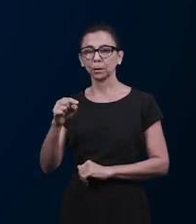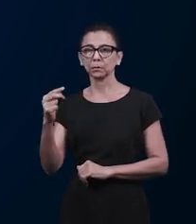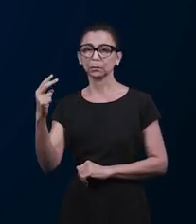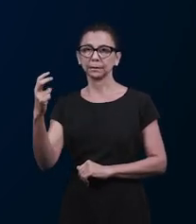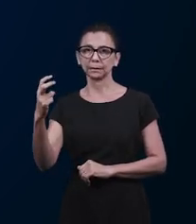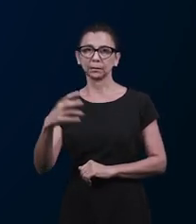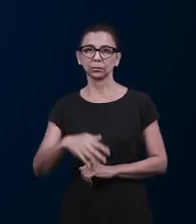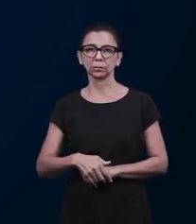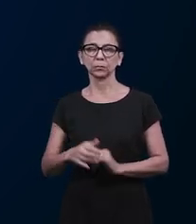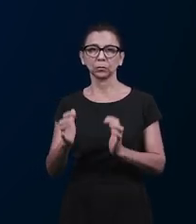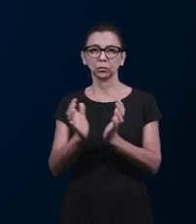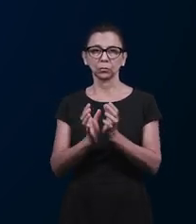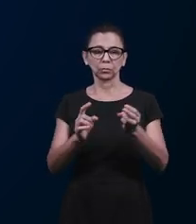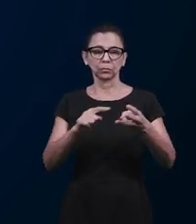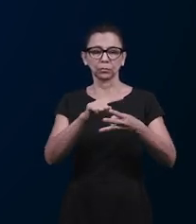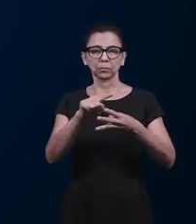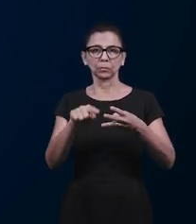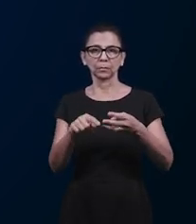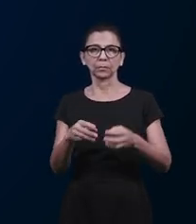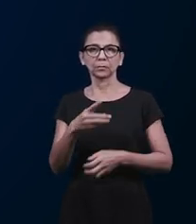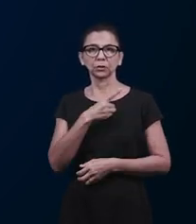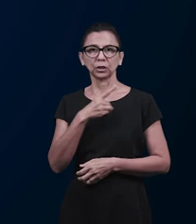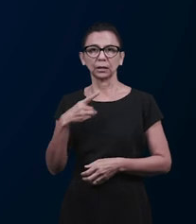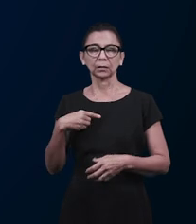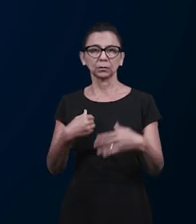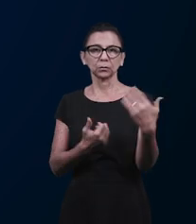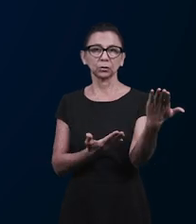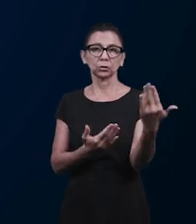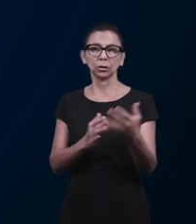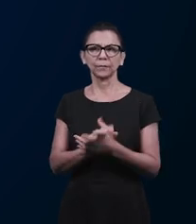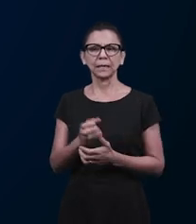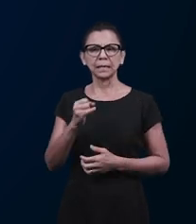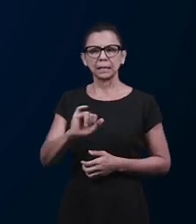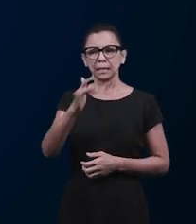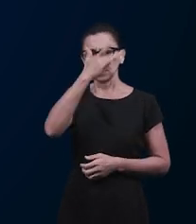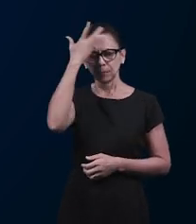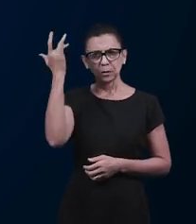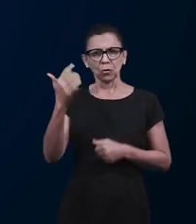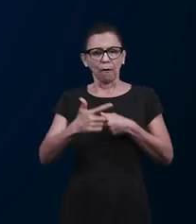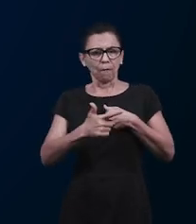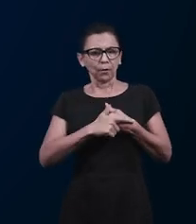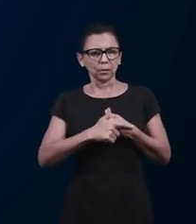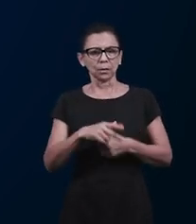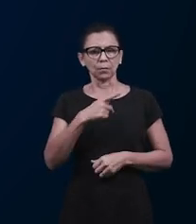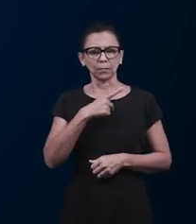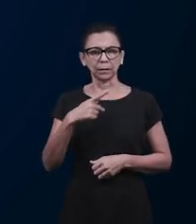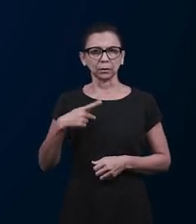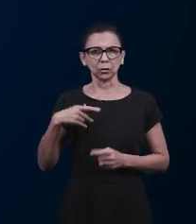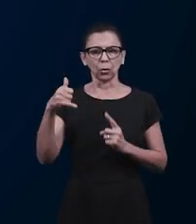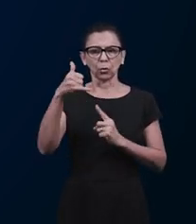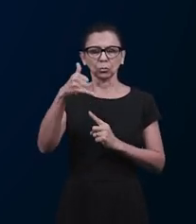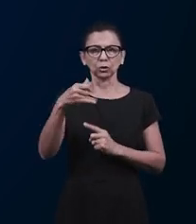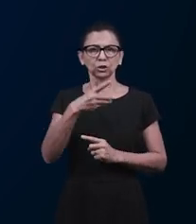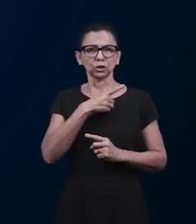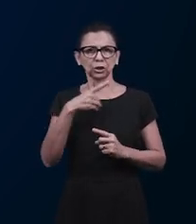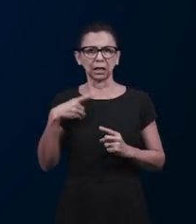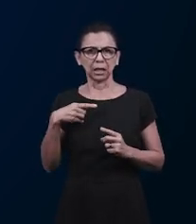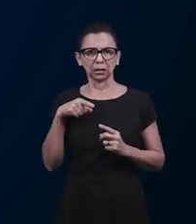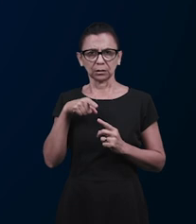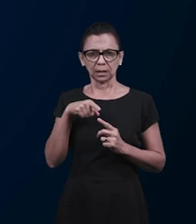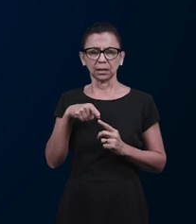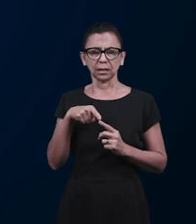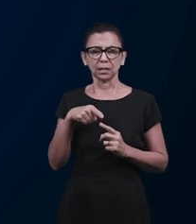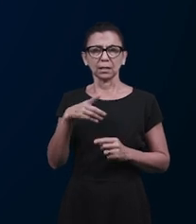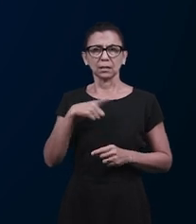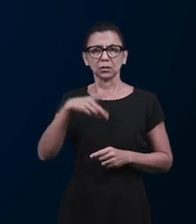e jovens, que diz assim: alguém, ainda que seja pastor, ungido ou diácono, pode desprezar um dom de profecia a